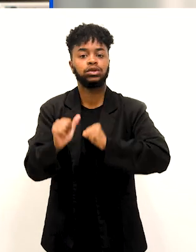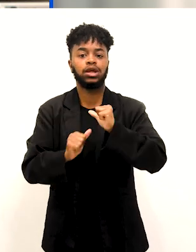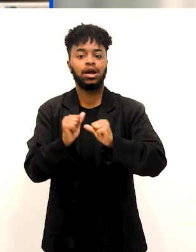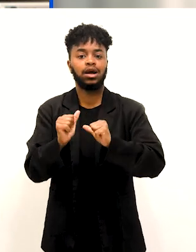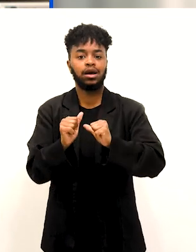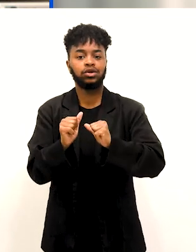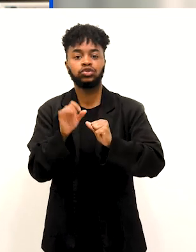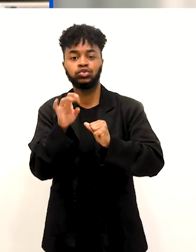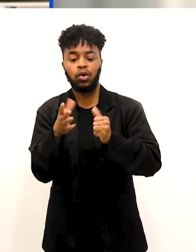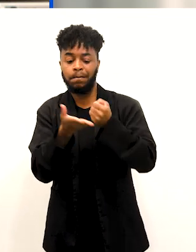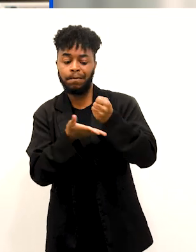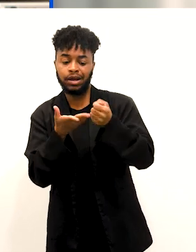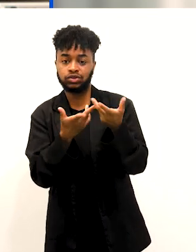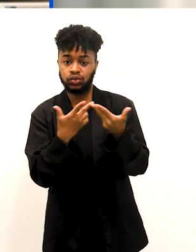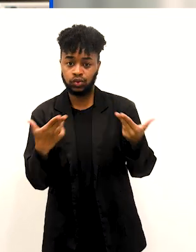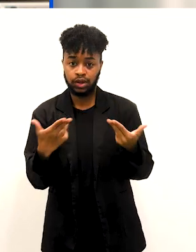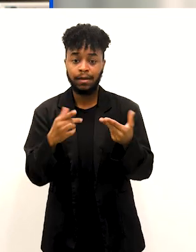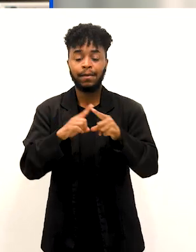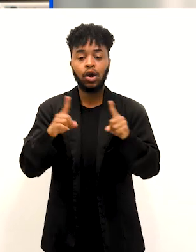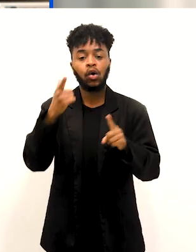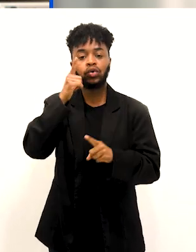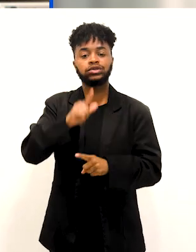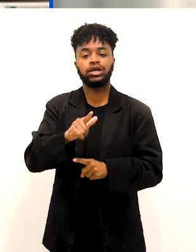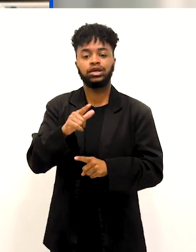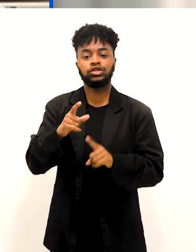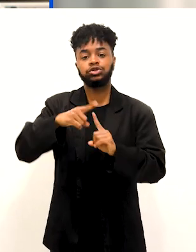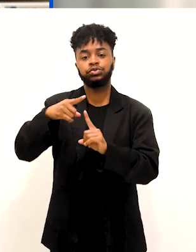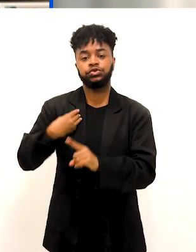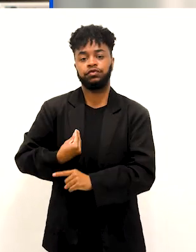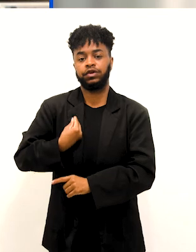mudar do minimalismo para um outro estilo de vida que eu acho